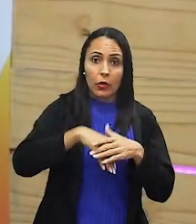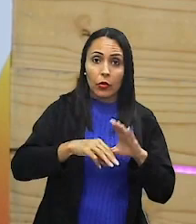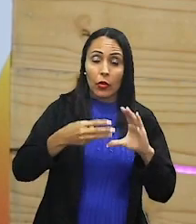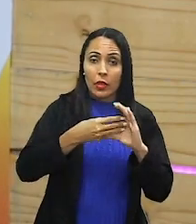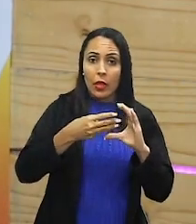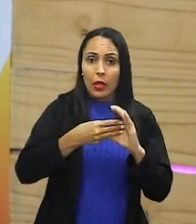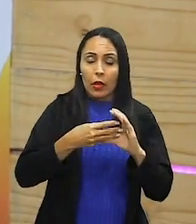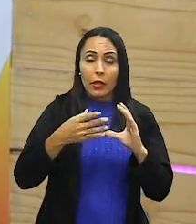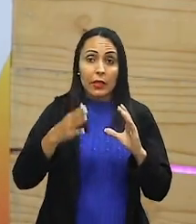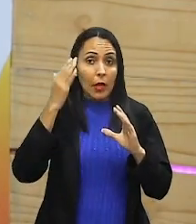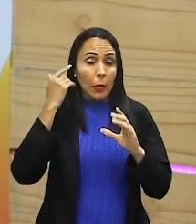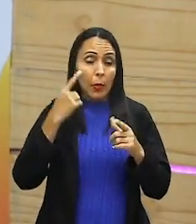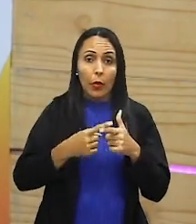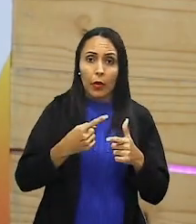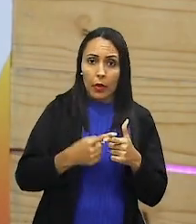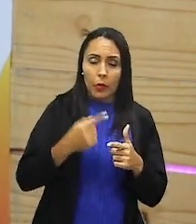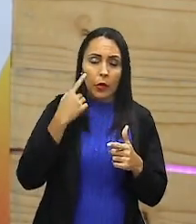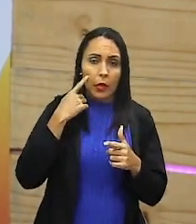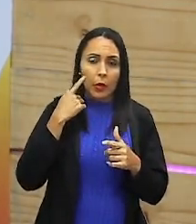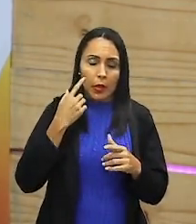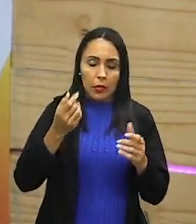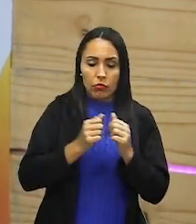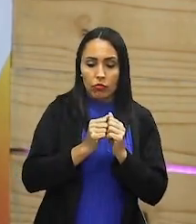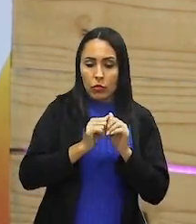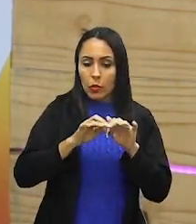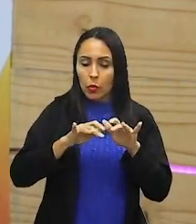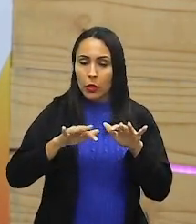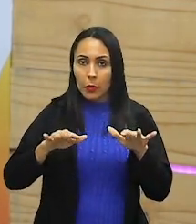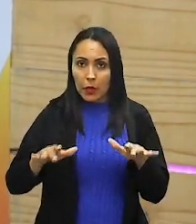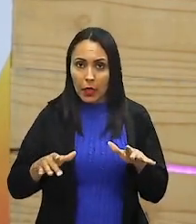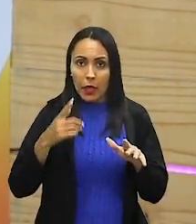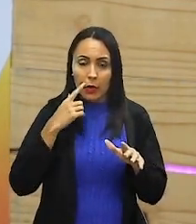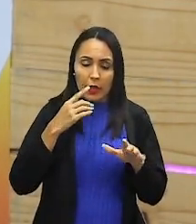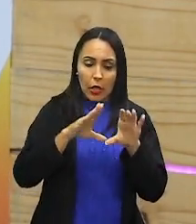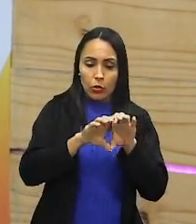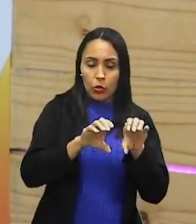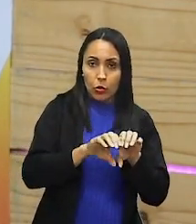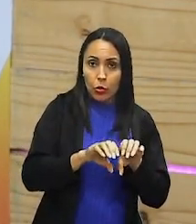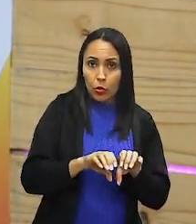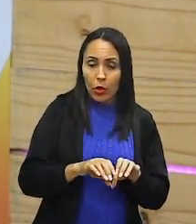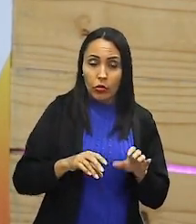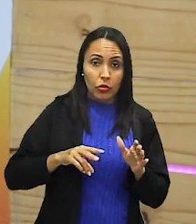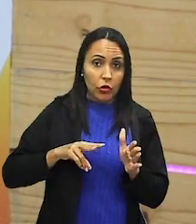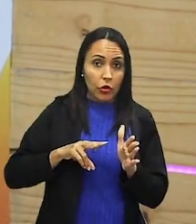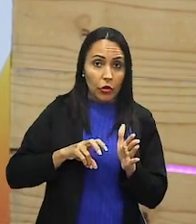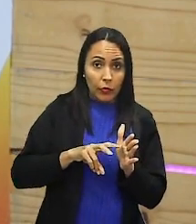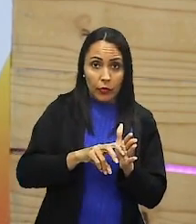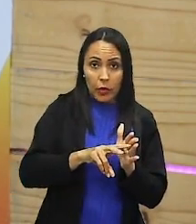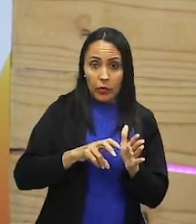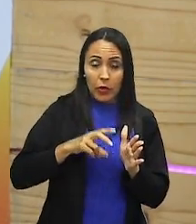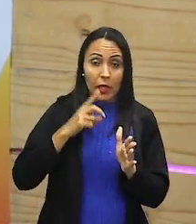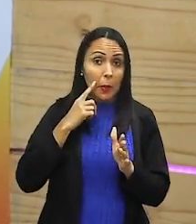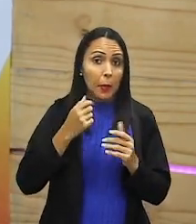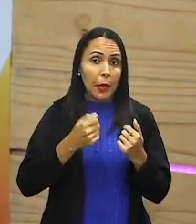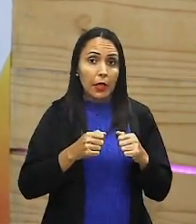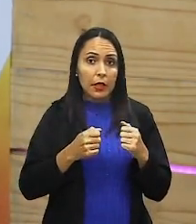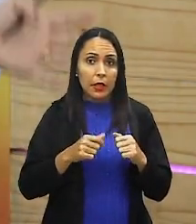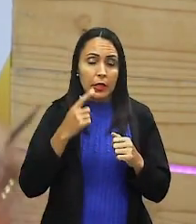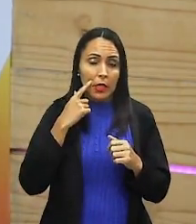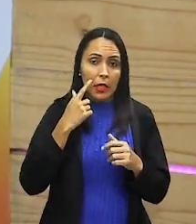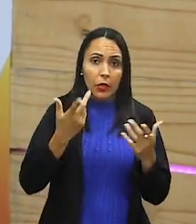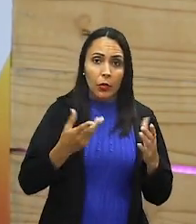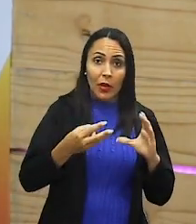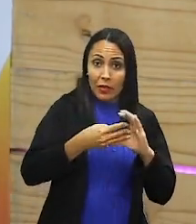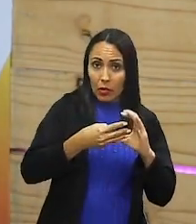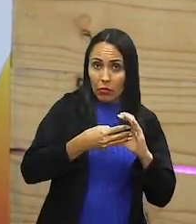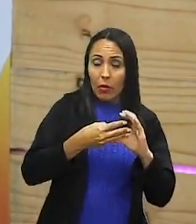por quê? Porque para ele se multiplicar, para ele produzir as estruturas de um vírus, ele vai precisar de um maquinário